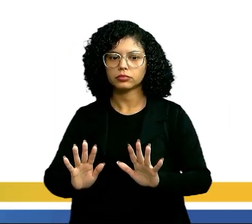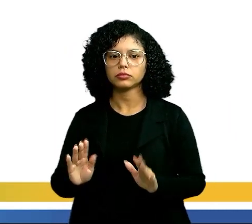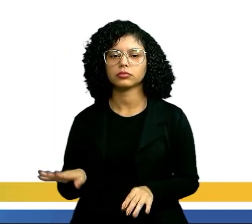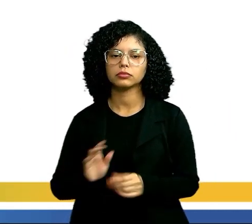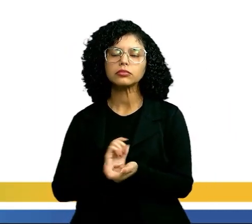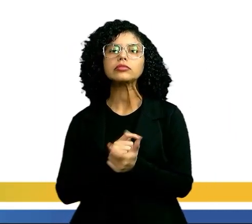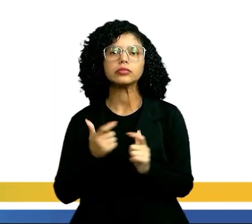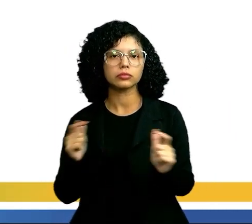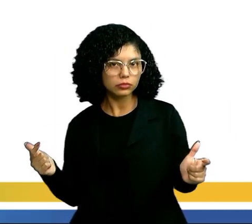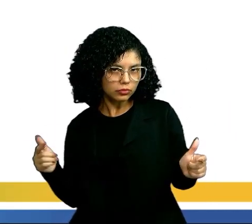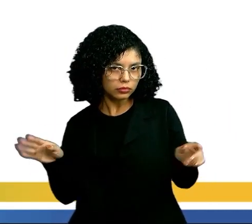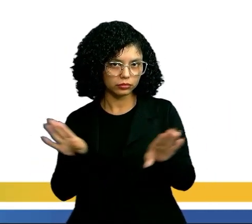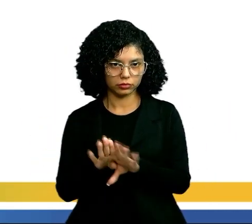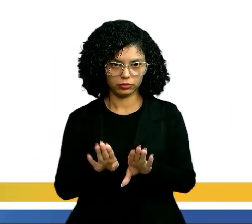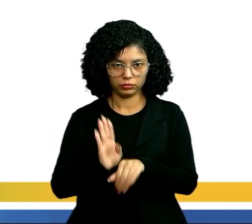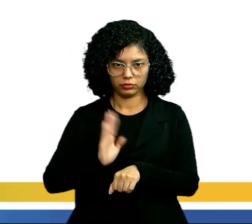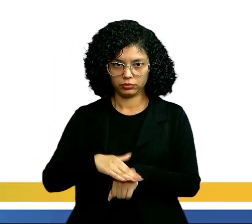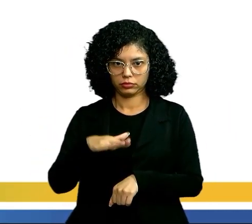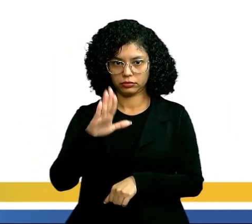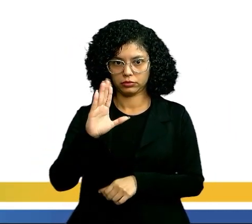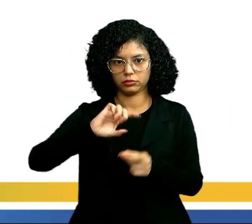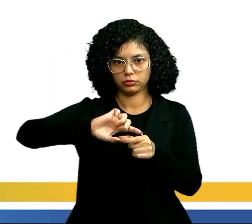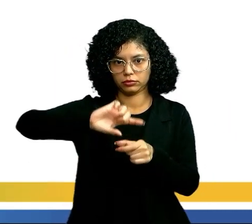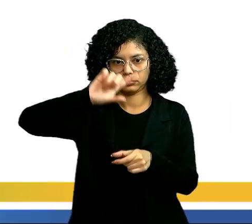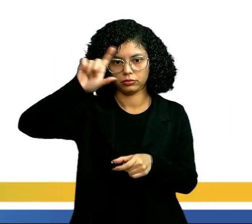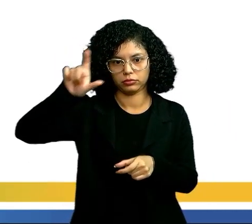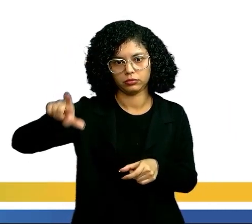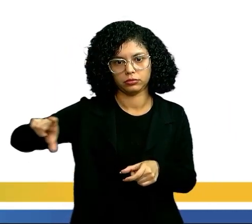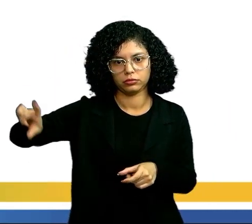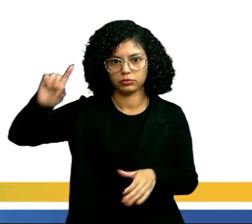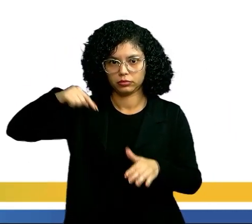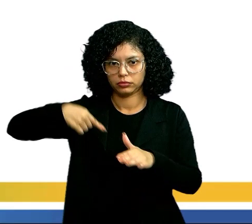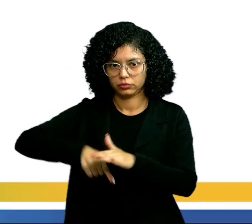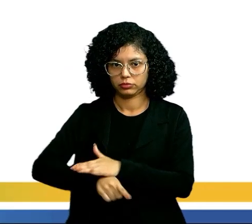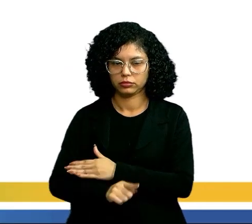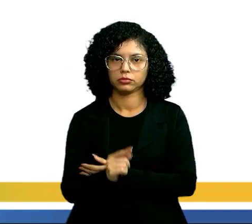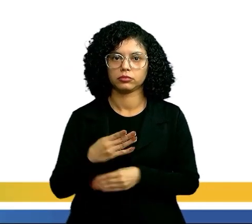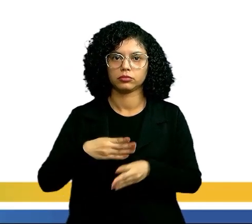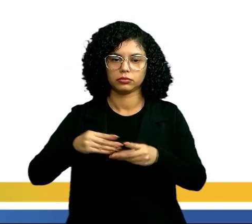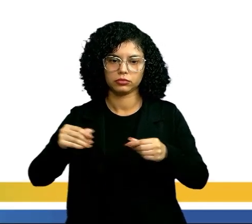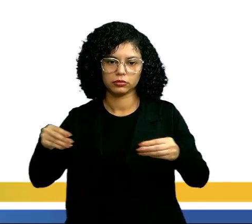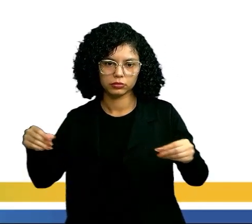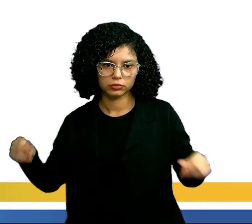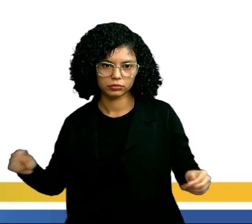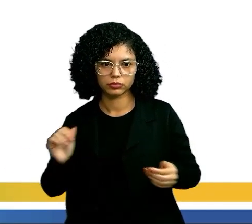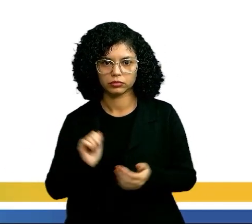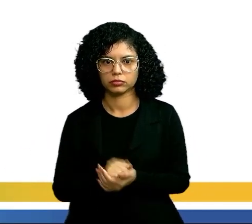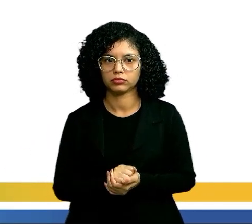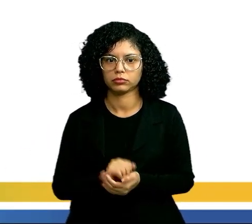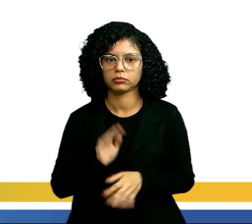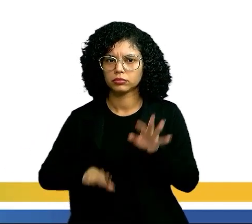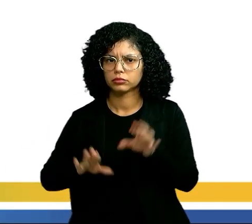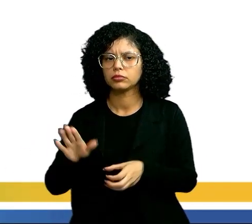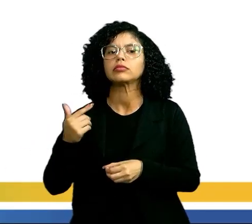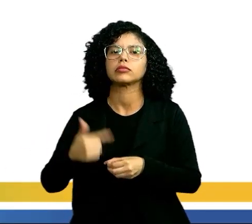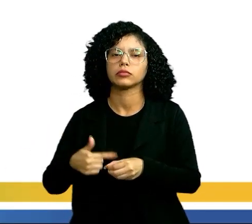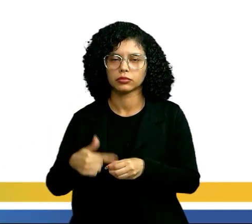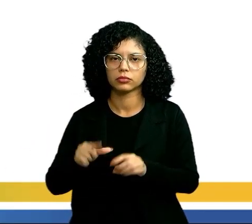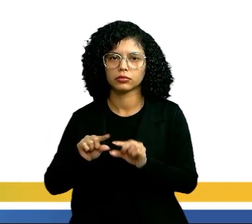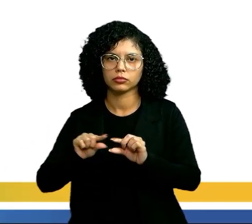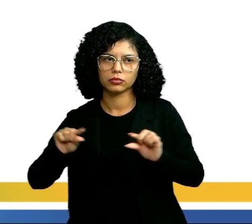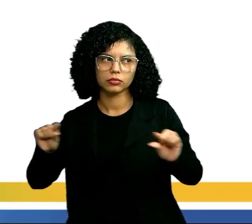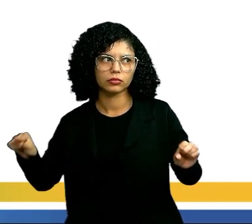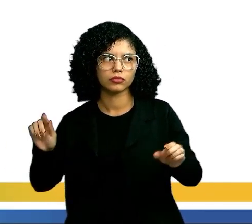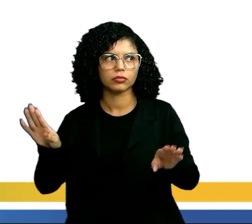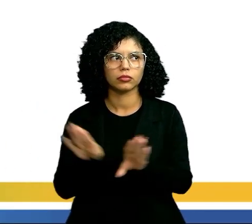questões ambientais, a maioria desses tubos ficam por baixo da terra, né, carregando às vezes petróleo para